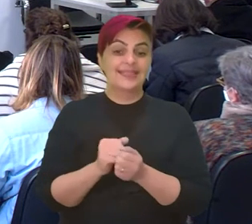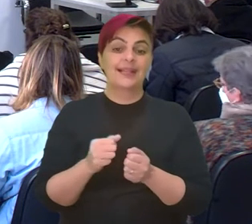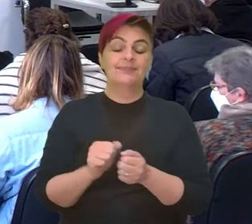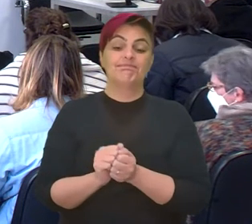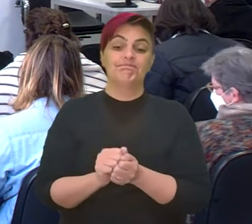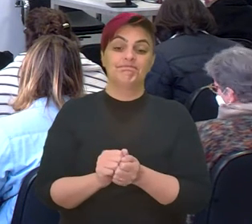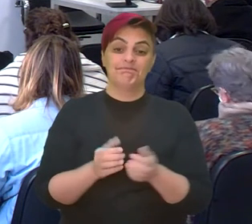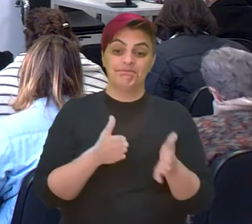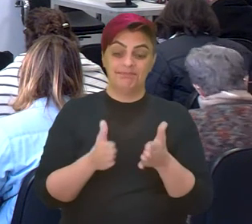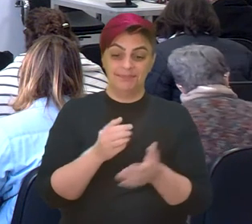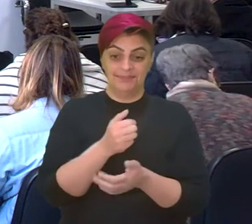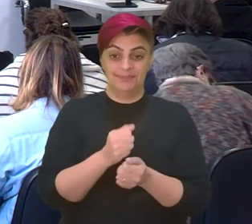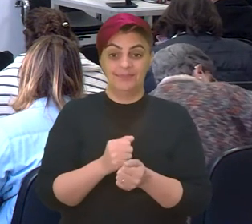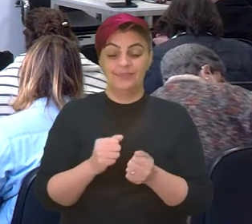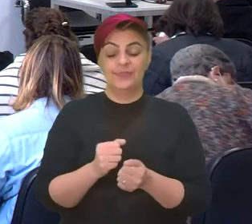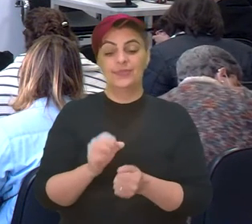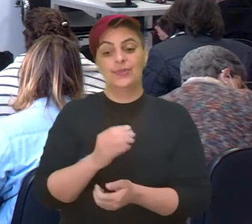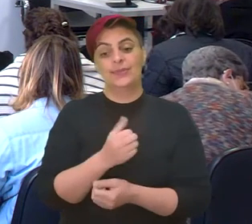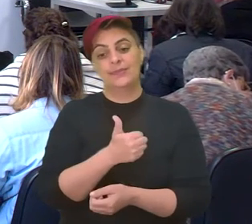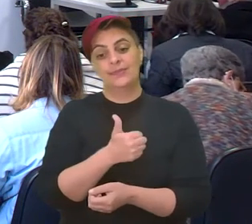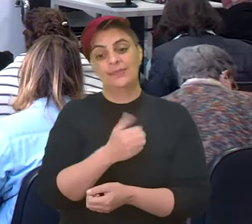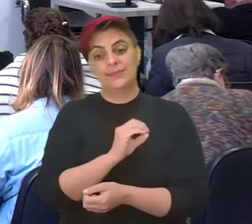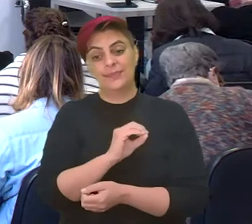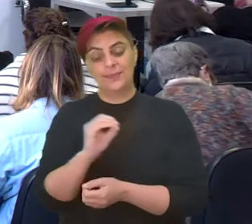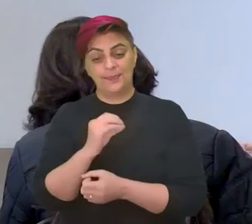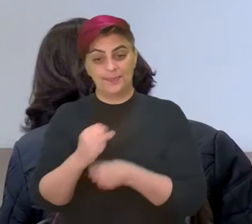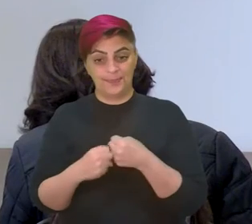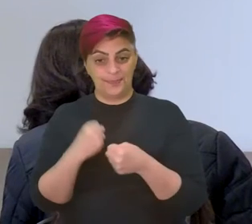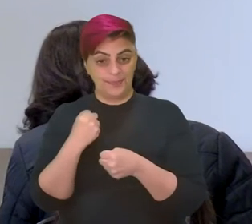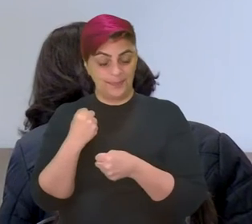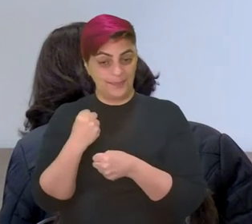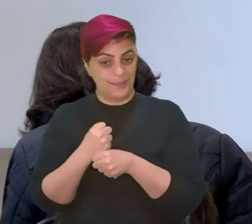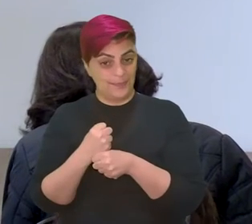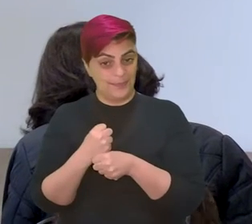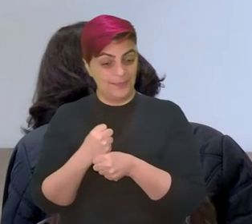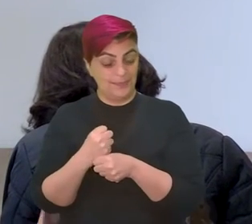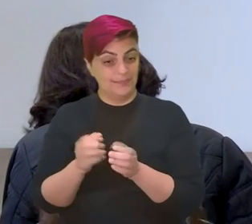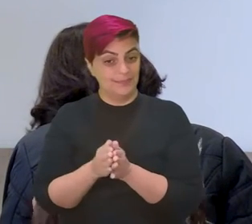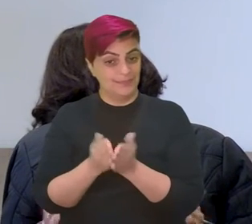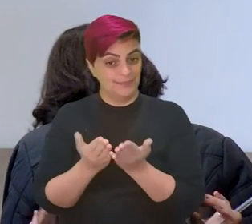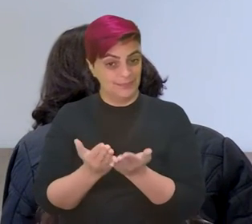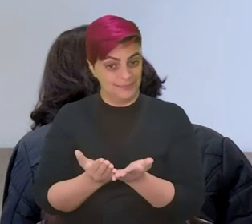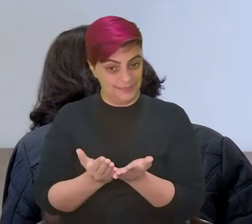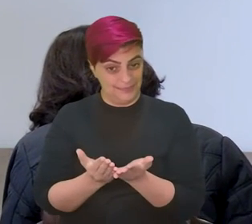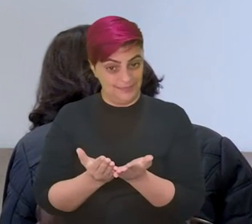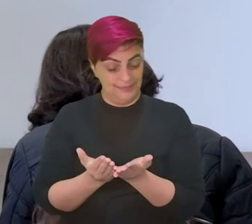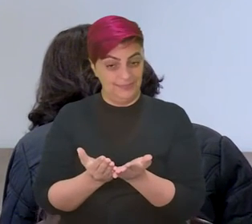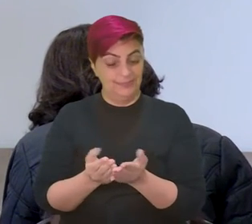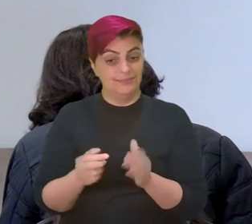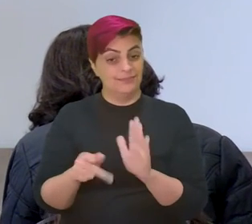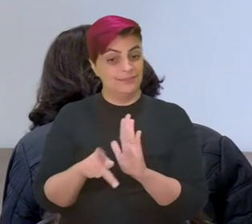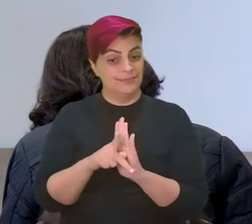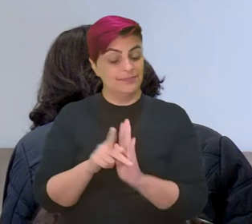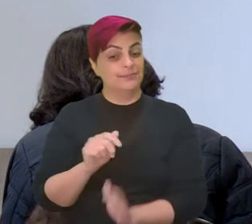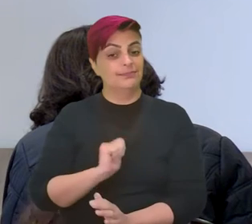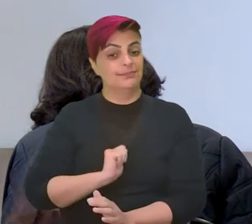100 anos dos Argonautas do Pacífico Ocidental, do Bronislaw Malinowski, essa obra revolucionária e mítica da